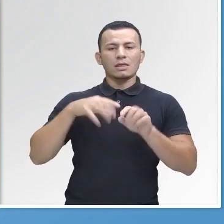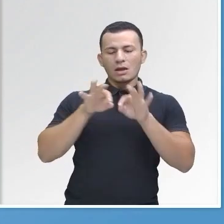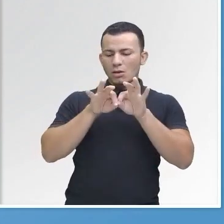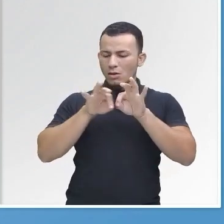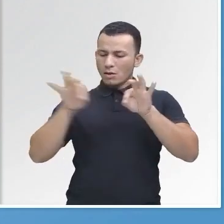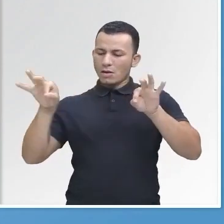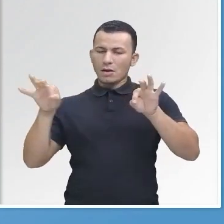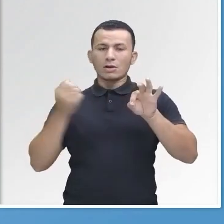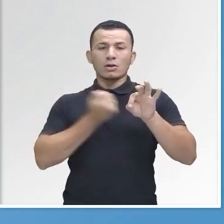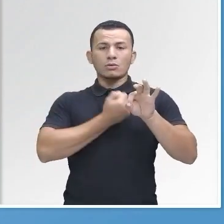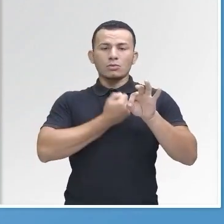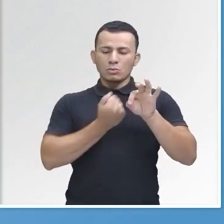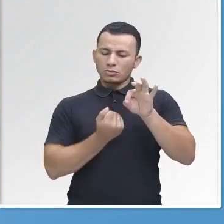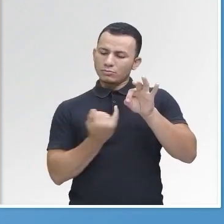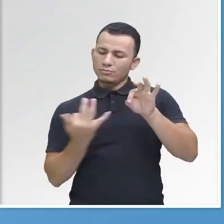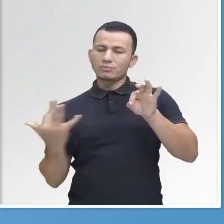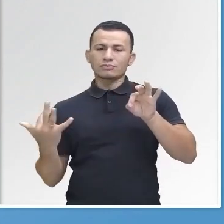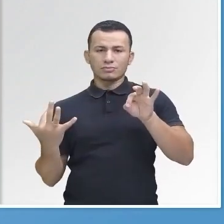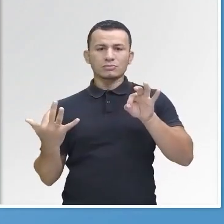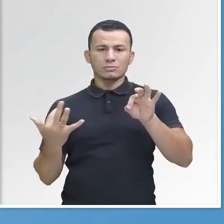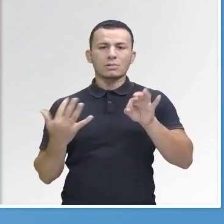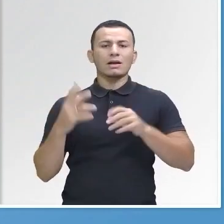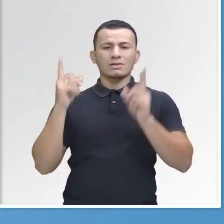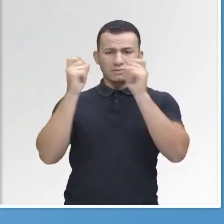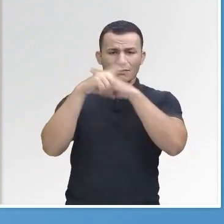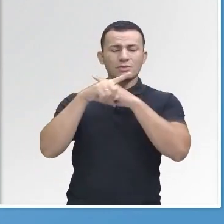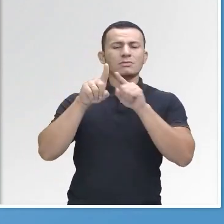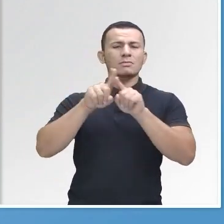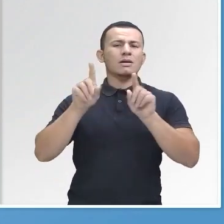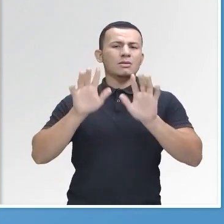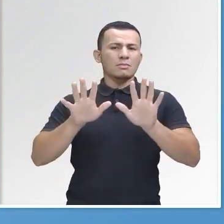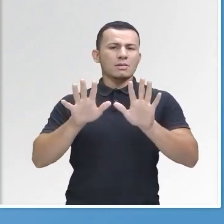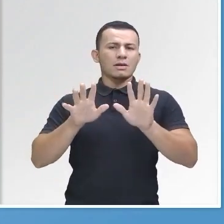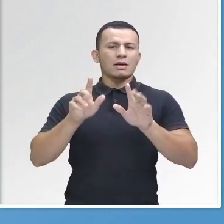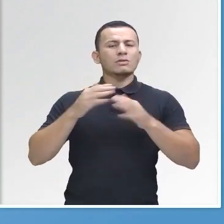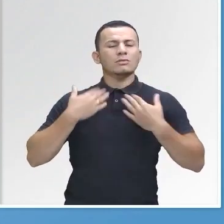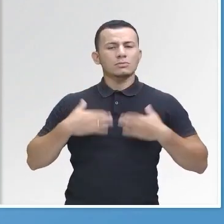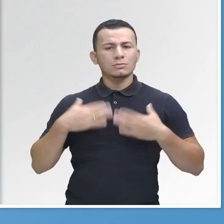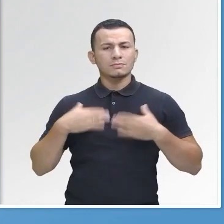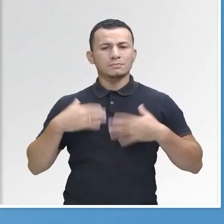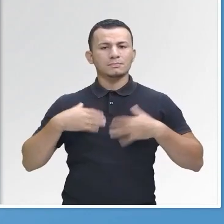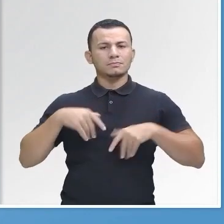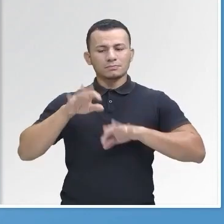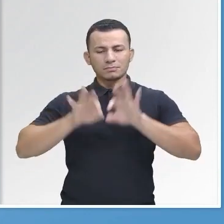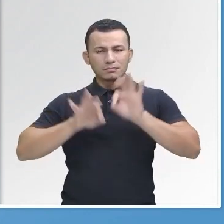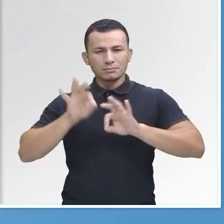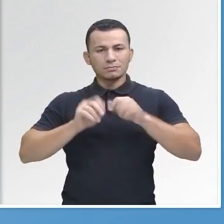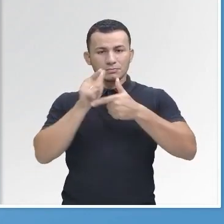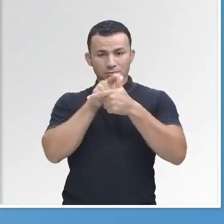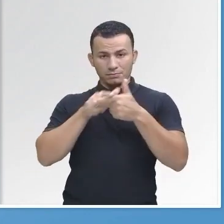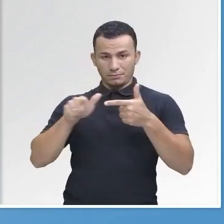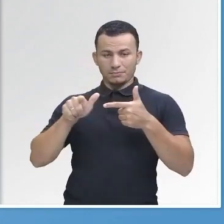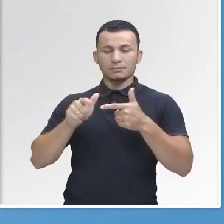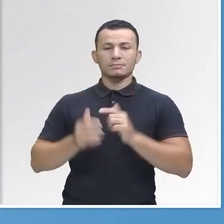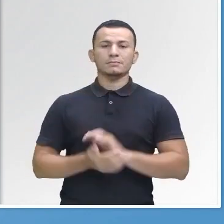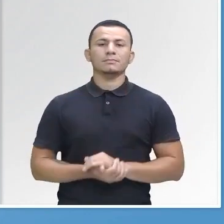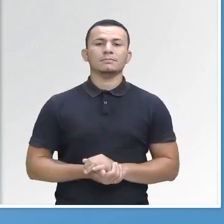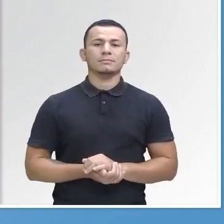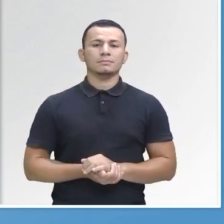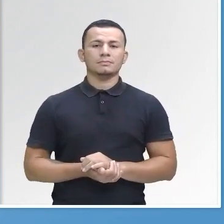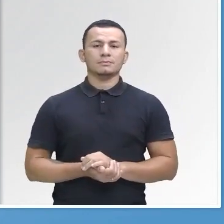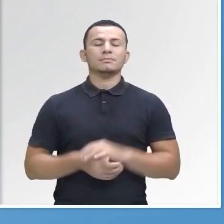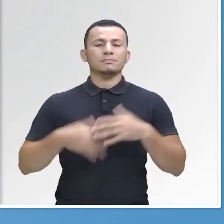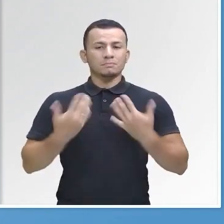numérica. Essa parte eu creio que foi a parte mais difícil, mas é só você fazer com calma as divisões, tá certo? Muito bem.